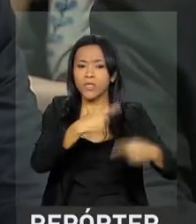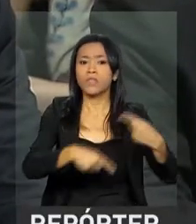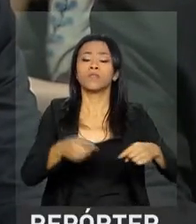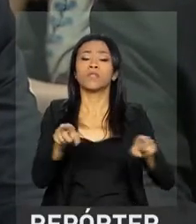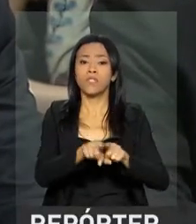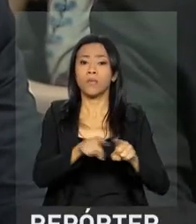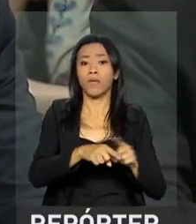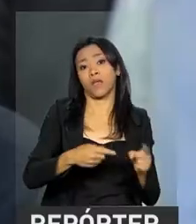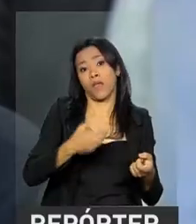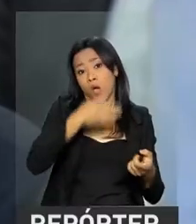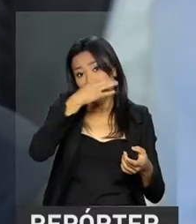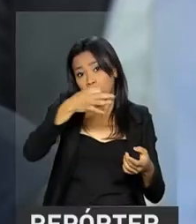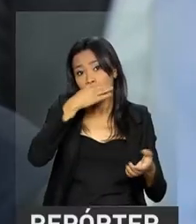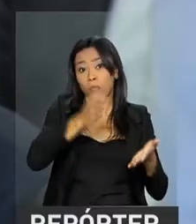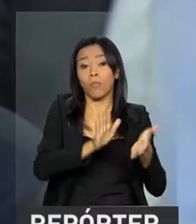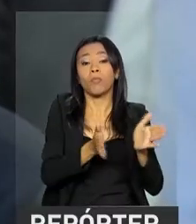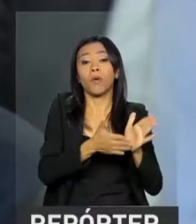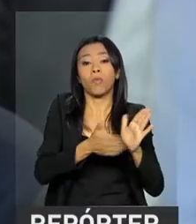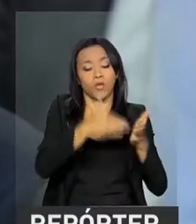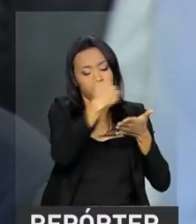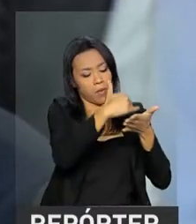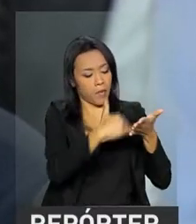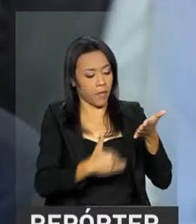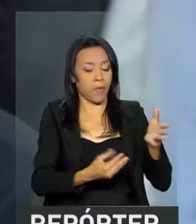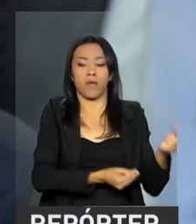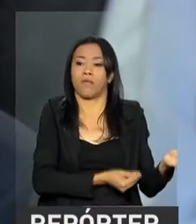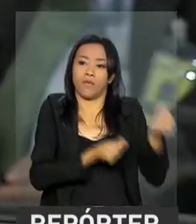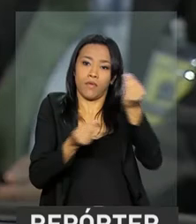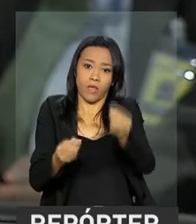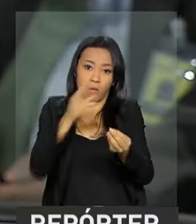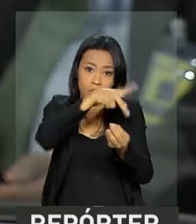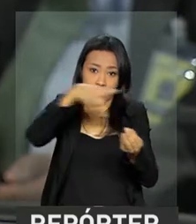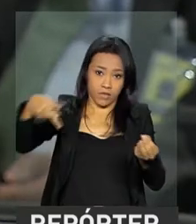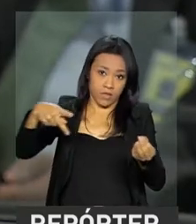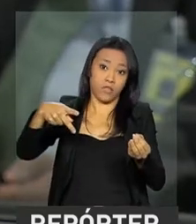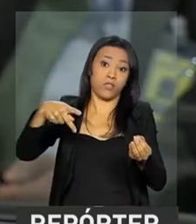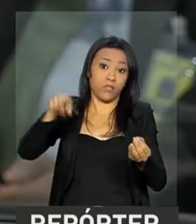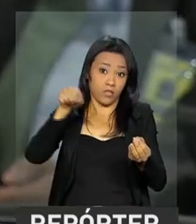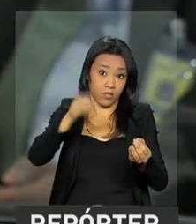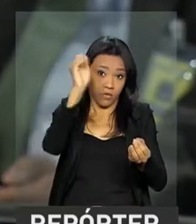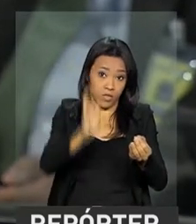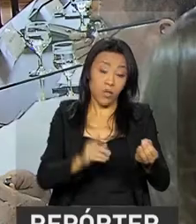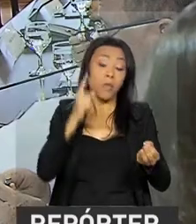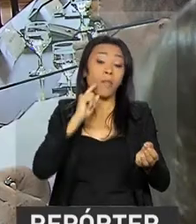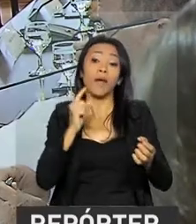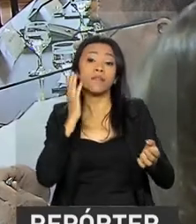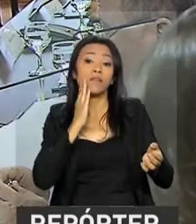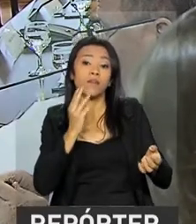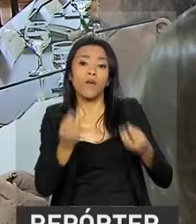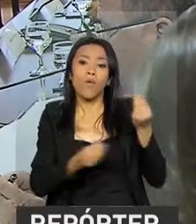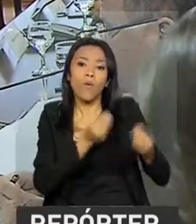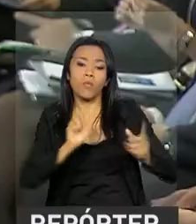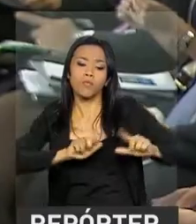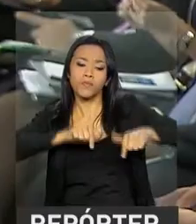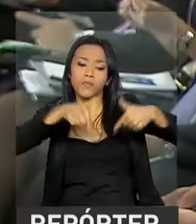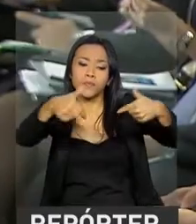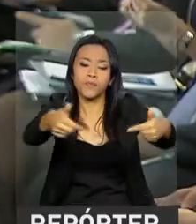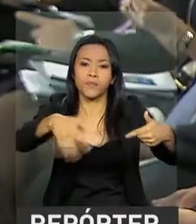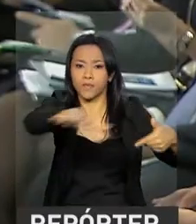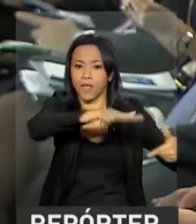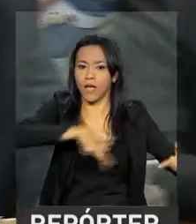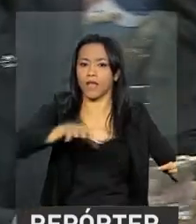República medidas que estimulem o desenvolvimento do país. O grupo conta com representantes do governo e da sociedade civil,